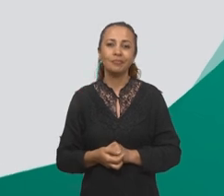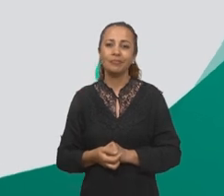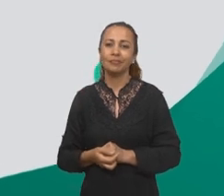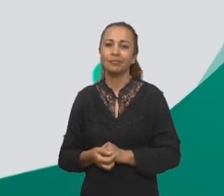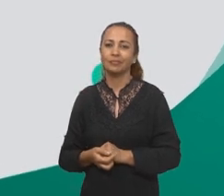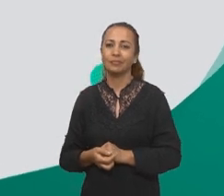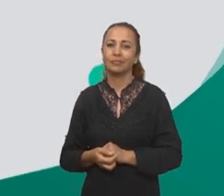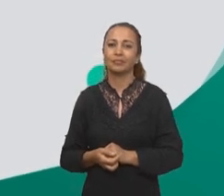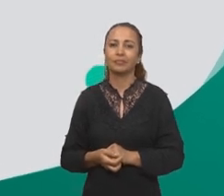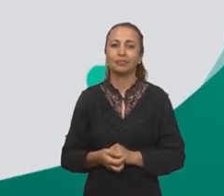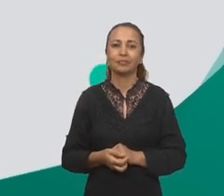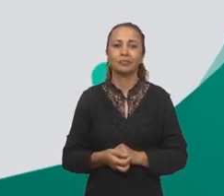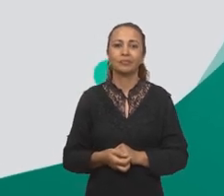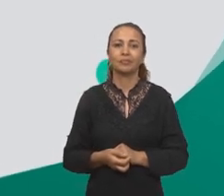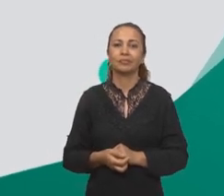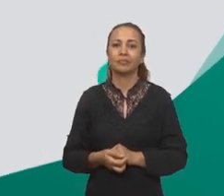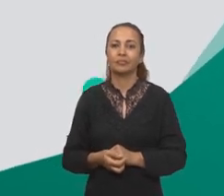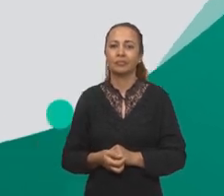e